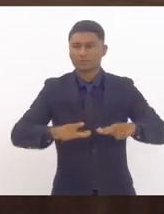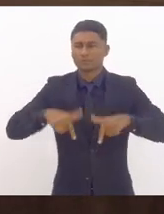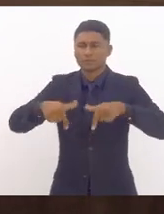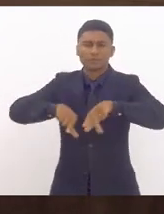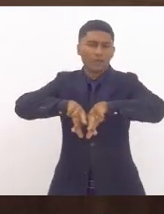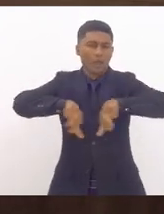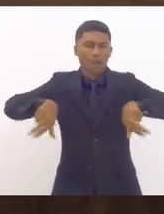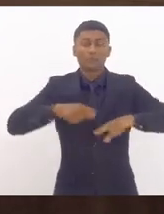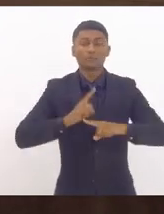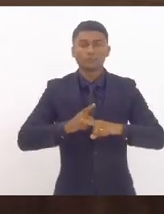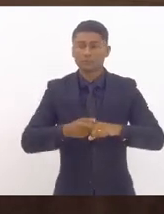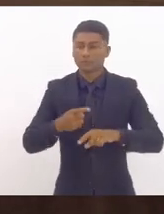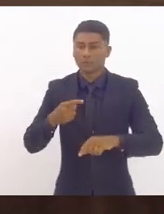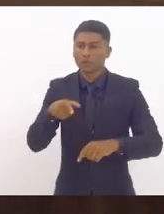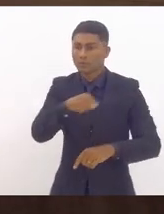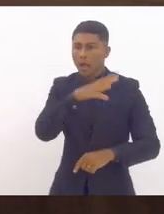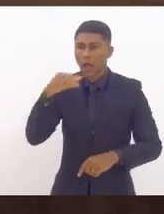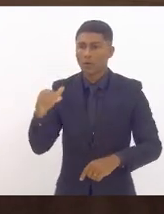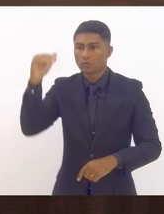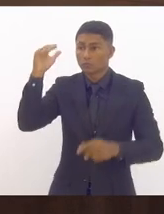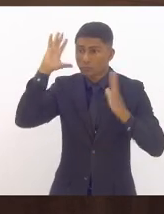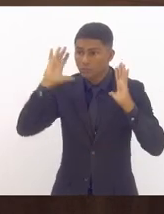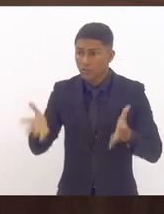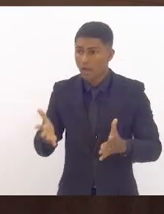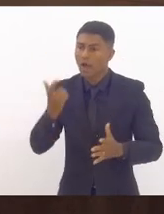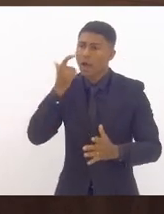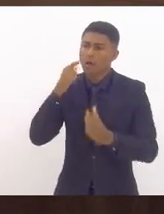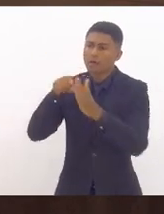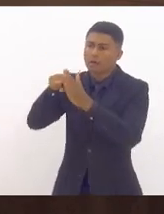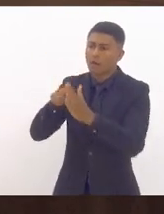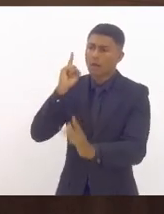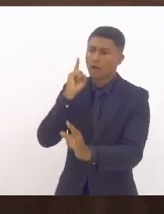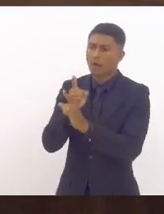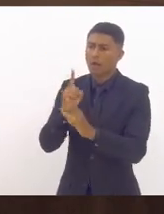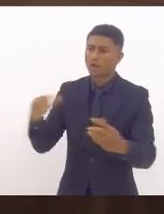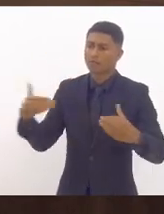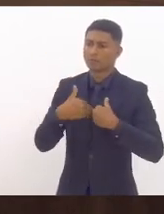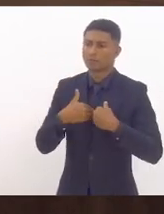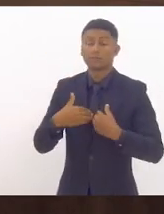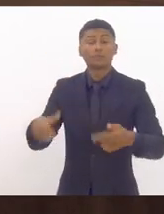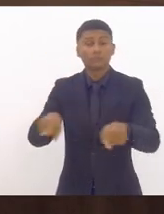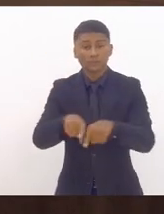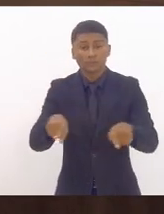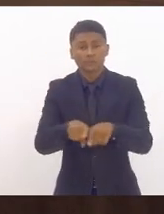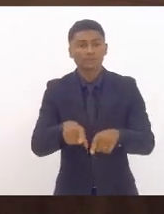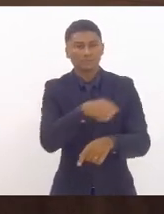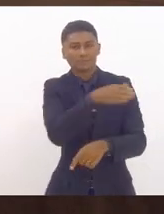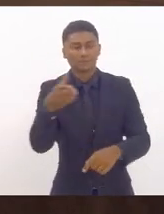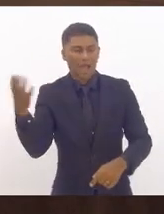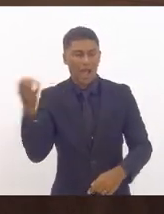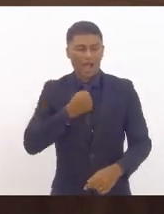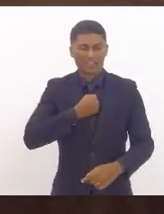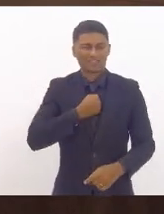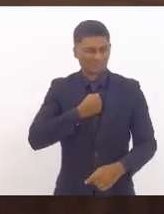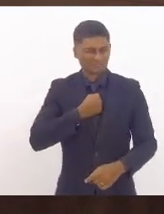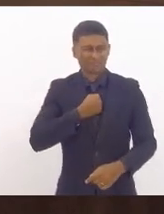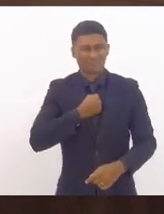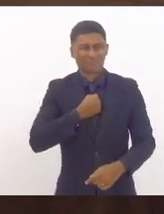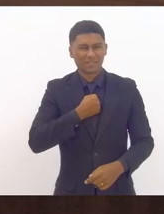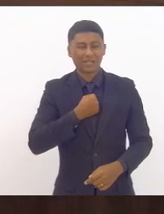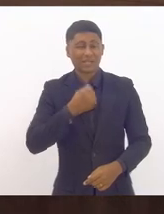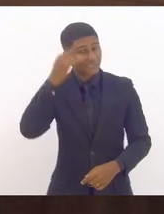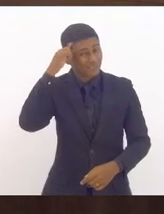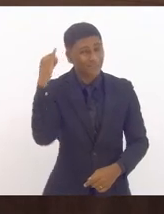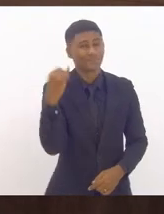diagnóstico tardio até a prevenção do suicídio e também a